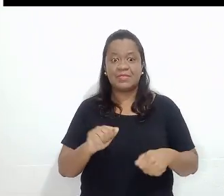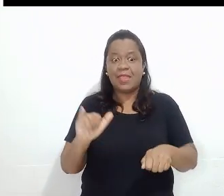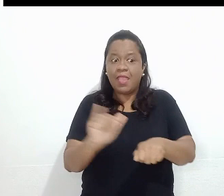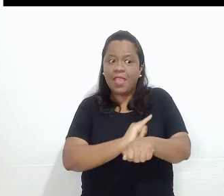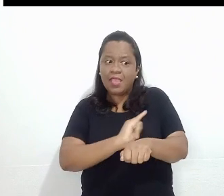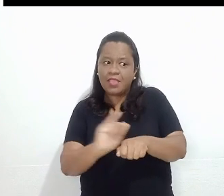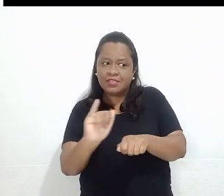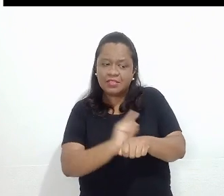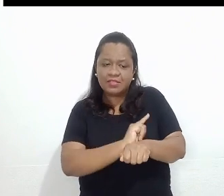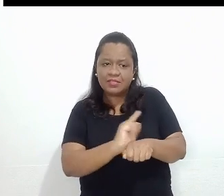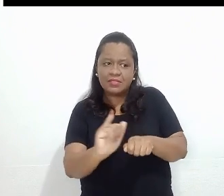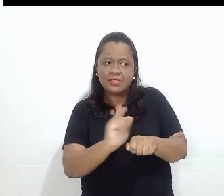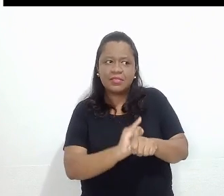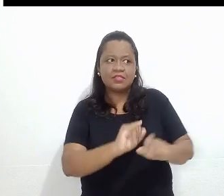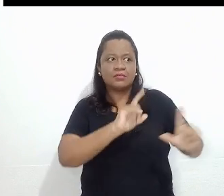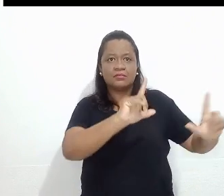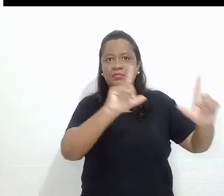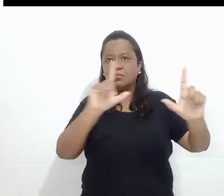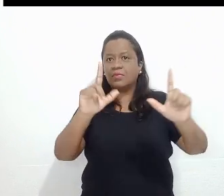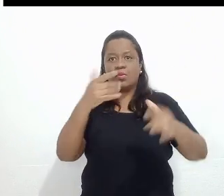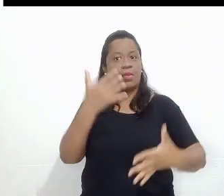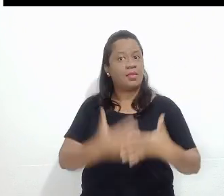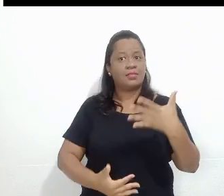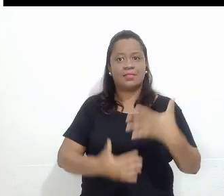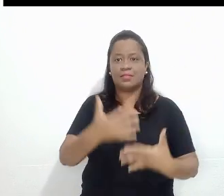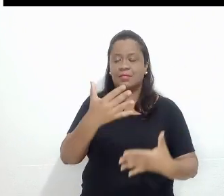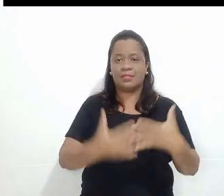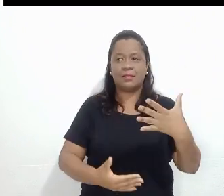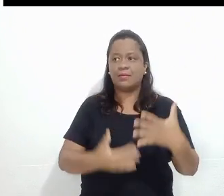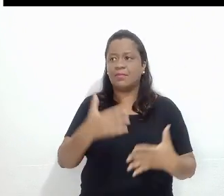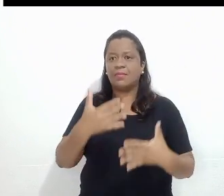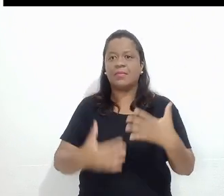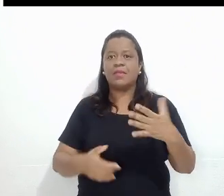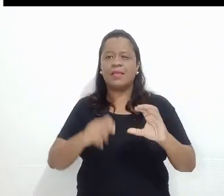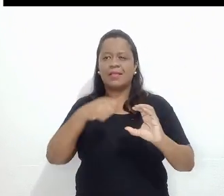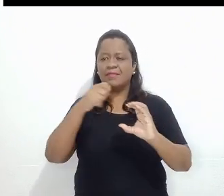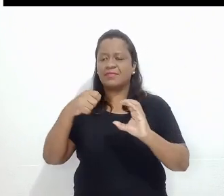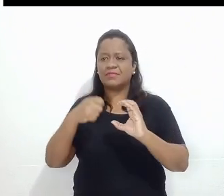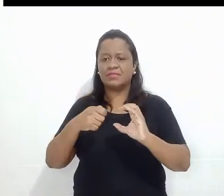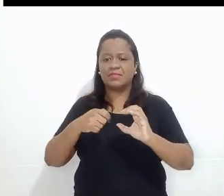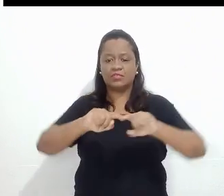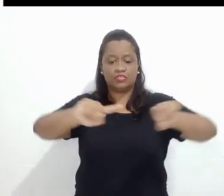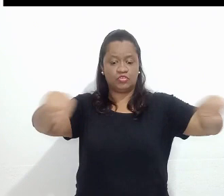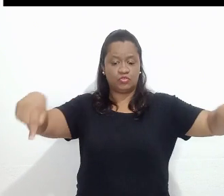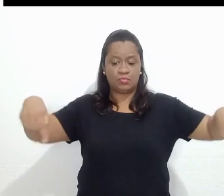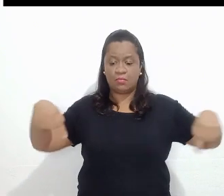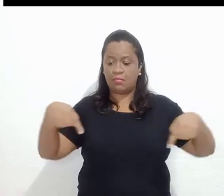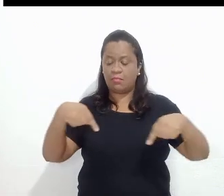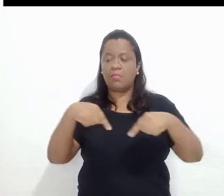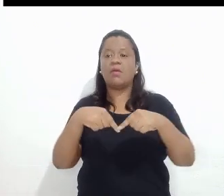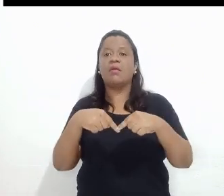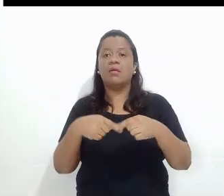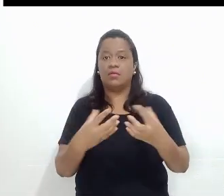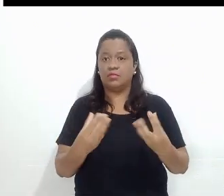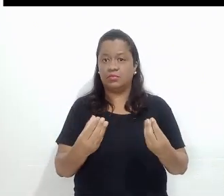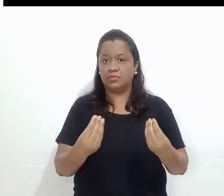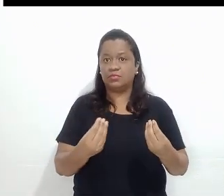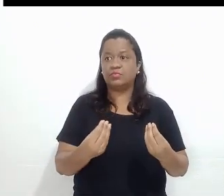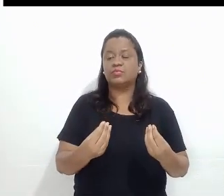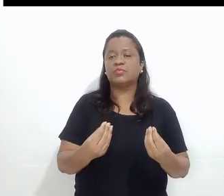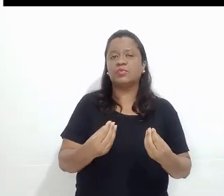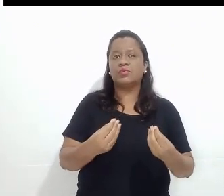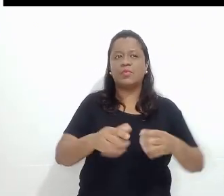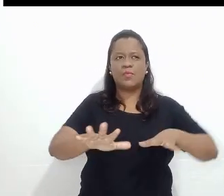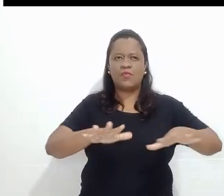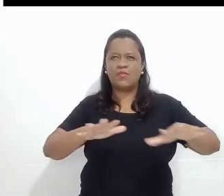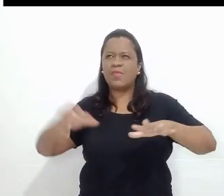estrategicamente, de forma que não atrapalhe a gravação. Os sets nem sempre tem muito espaço. Então, ele tem movimentos de câmera, tem